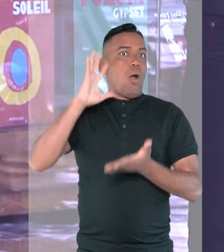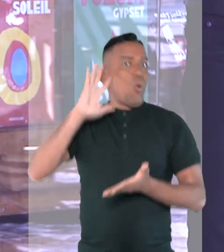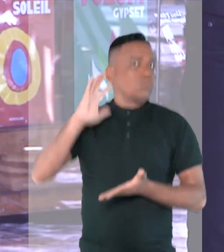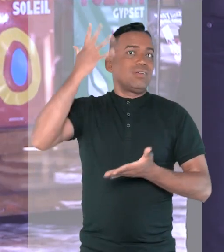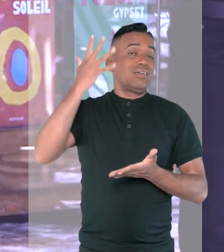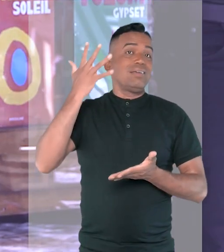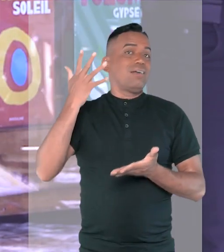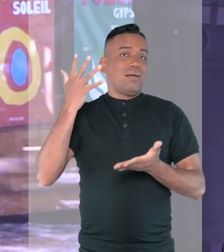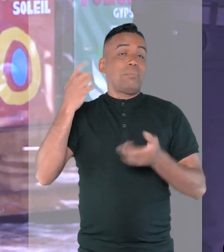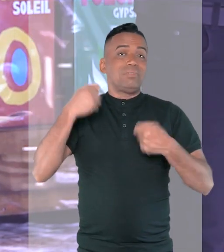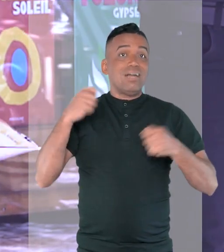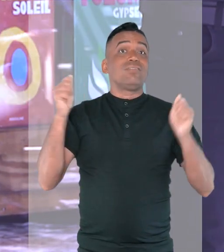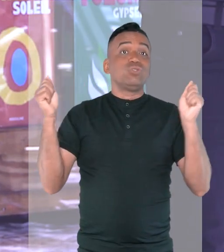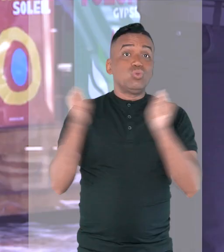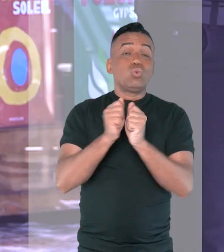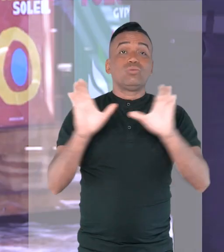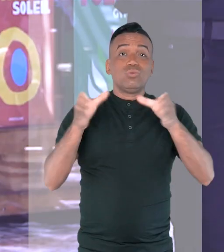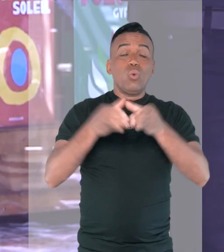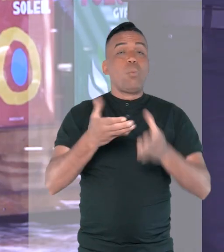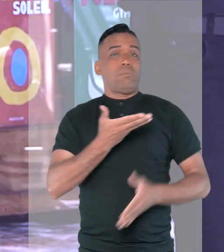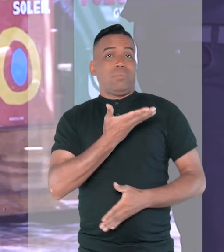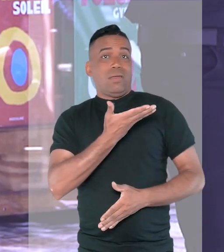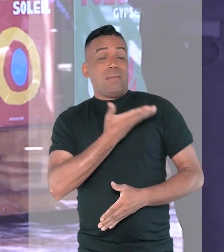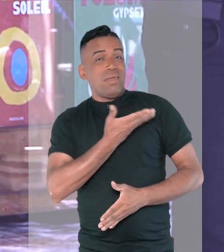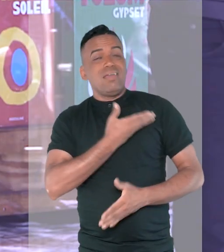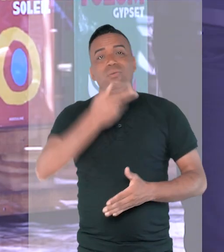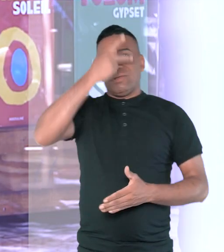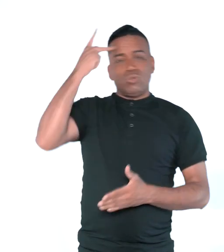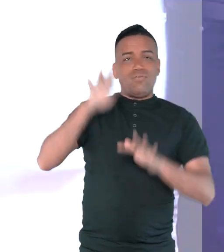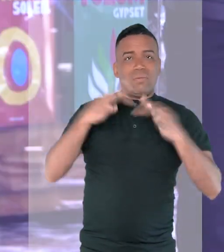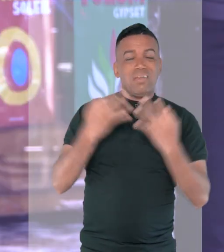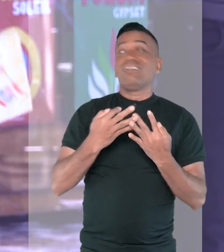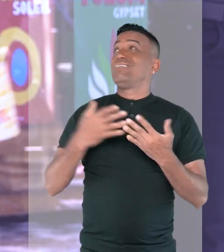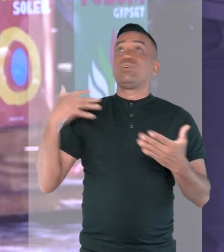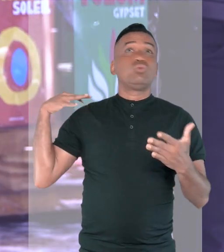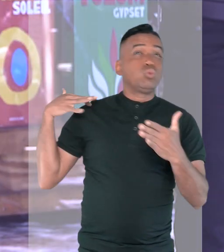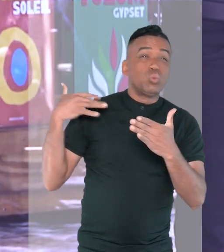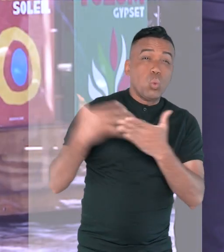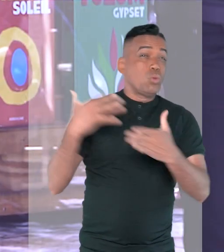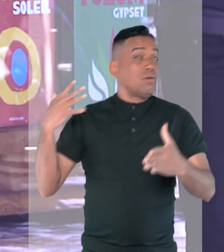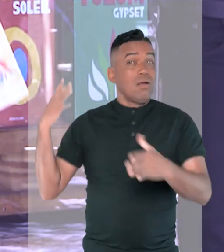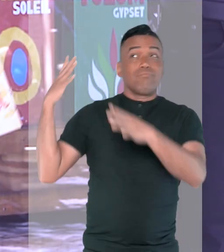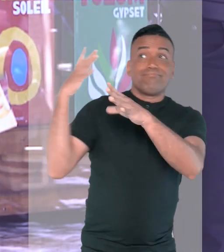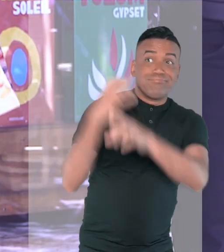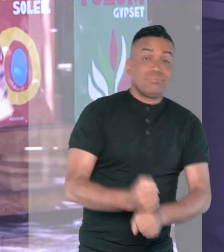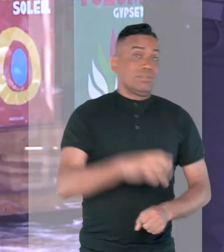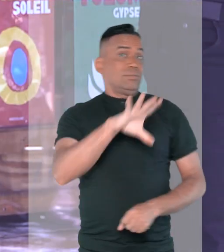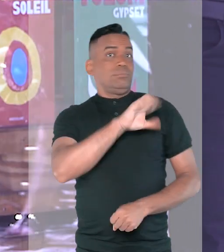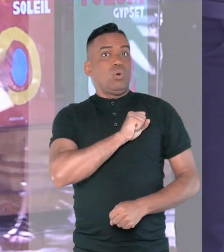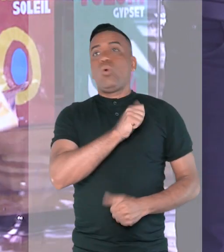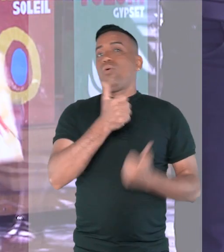existiria sem as pessoas que eu amo. Esse livro é um reflexo muito intenso de todo o amor que eu recebi ao longo da minha